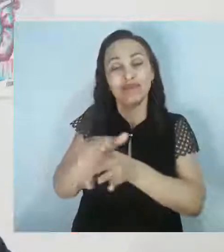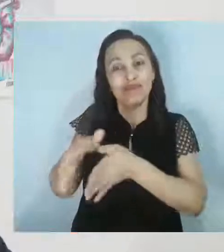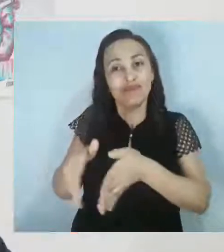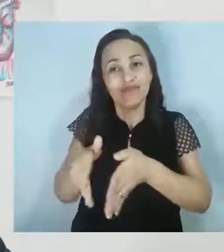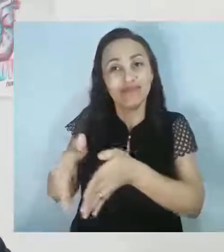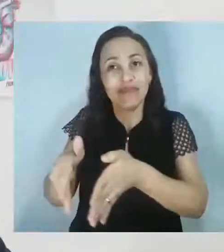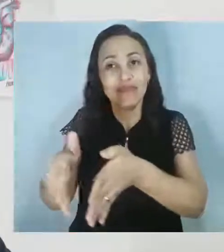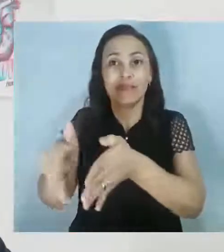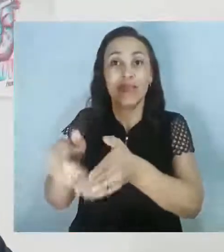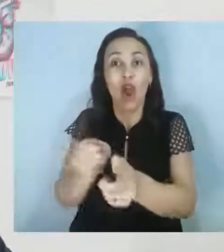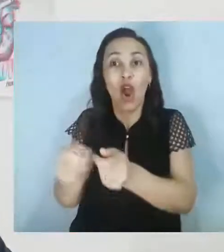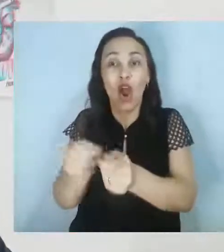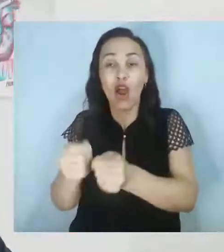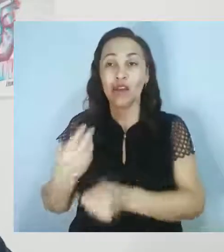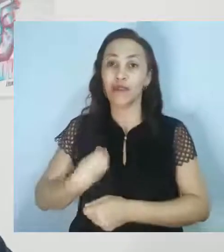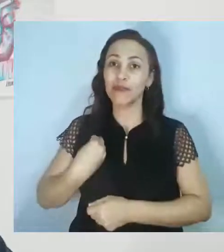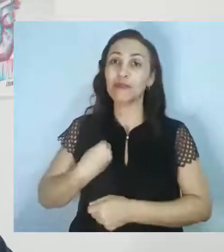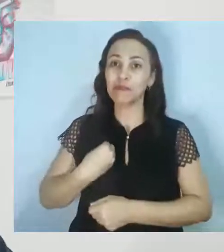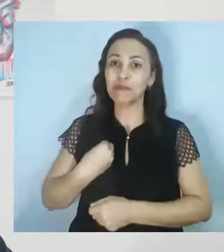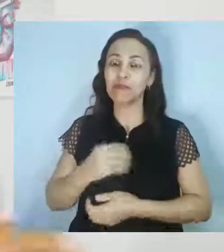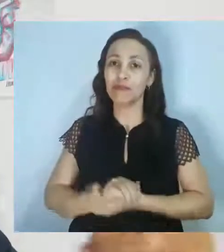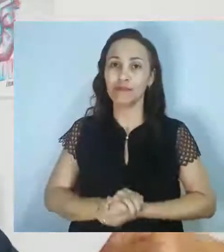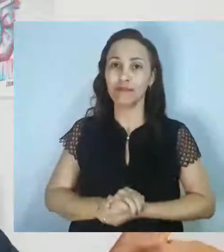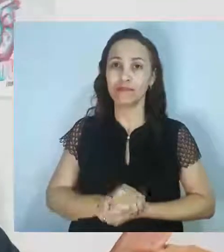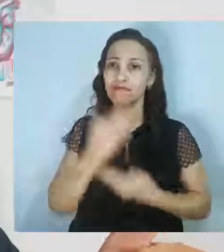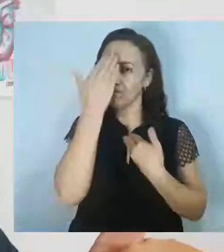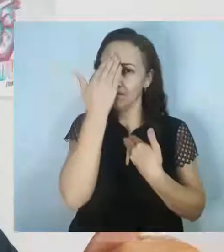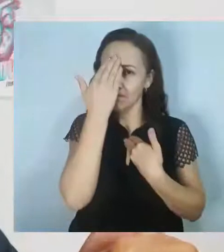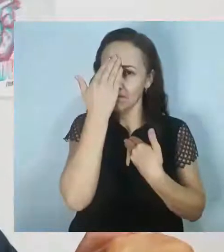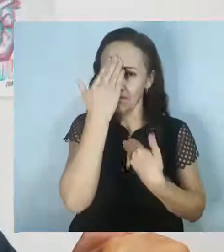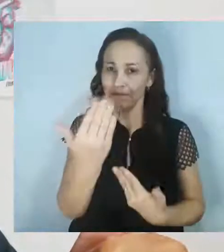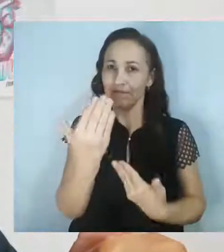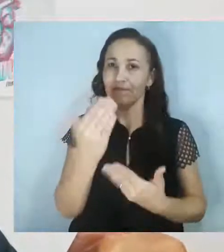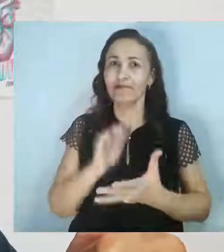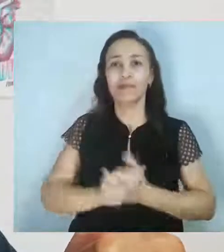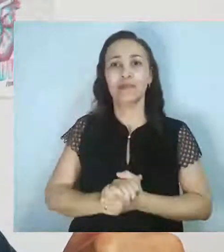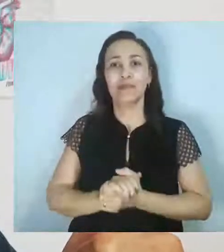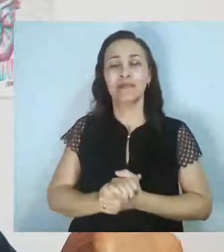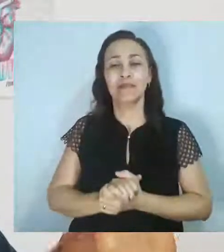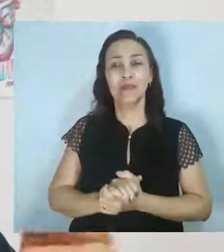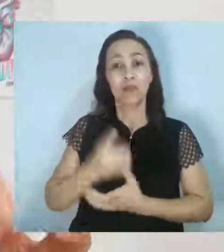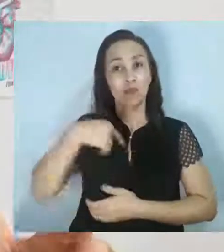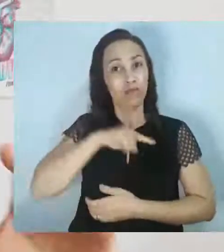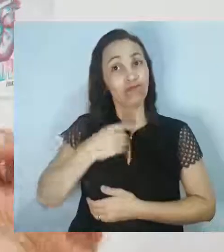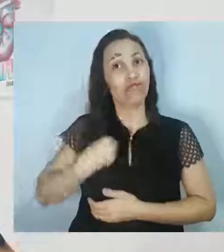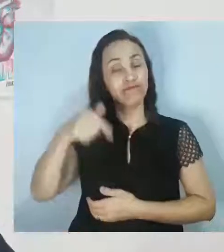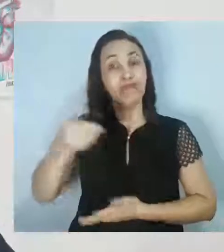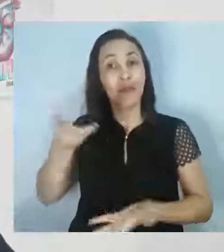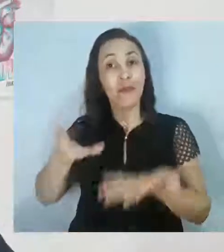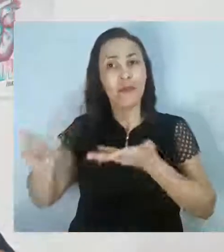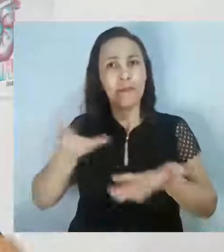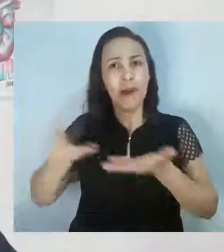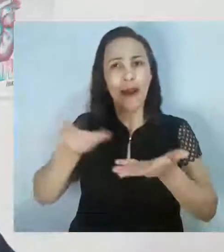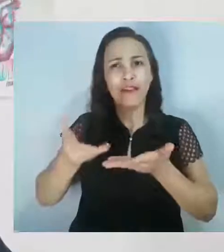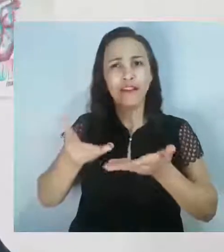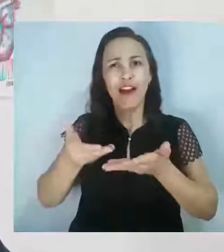controle da sua barca, da sua vida. Muito obrigado. Estamos aí para partilhar. Então, partilhe aqui